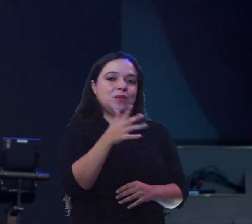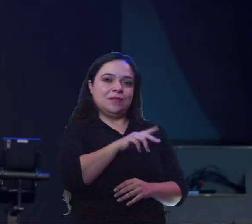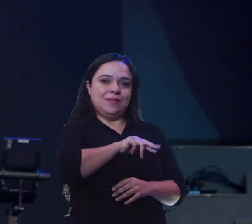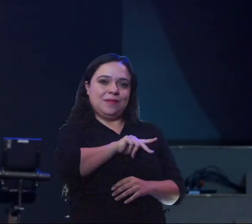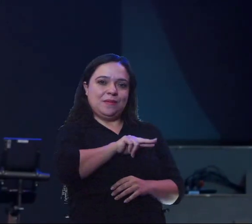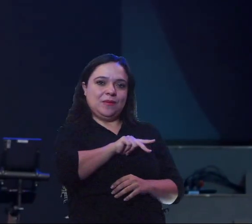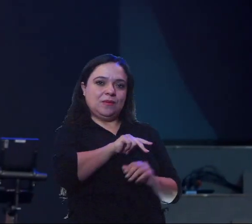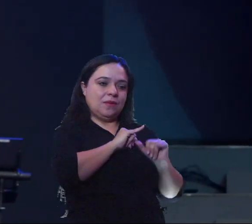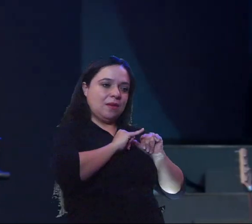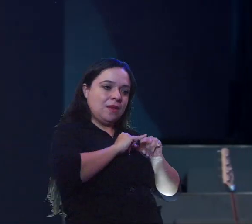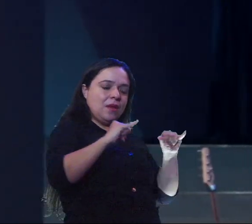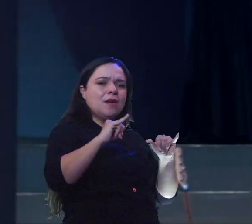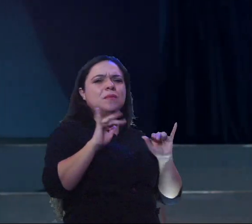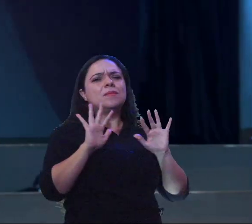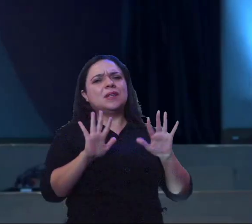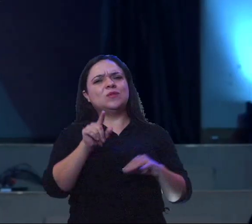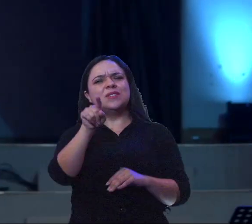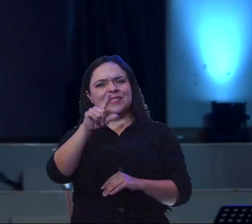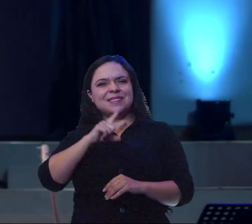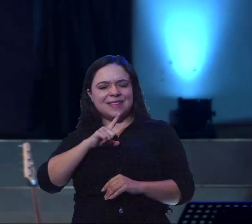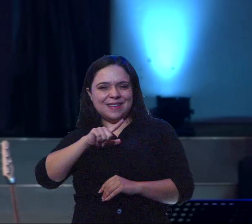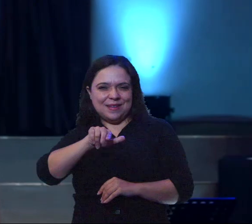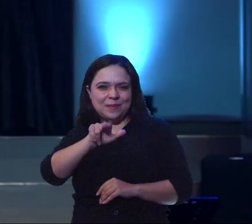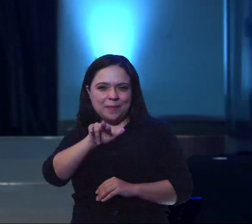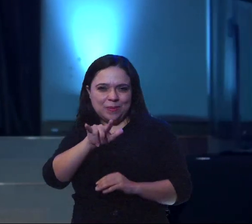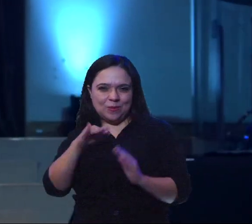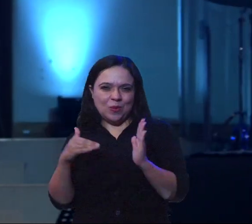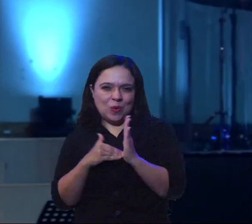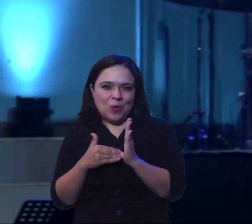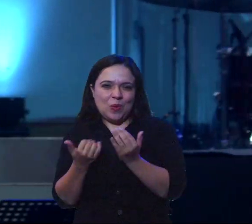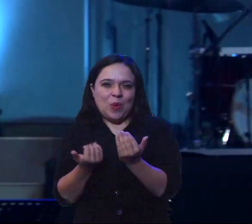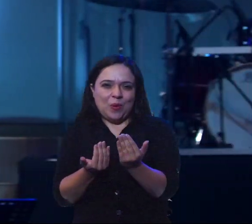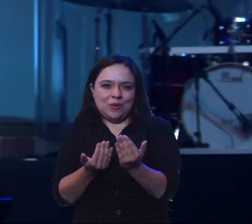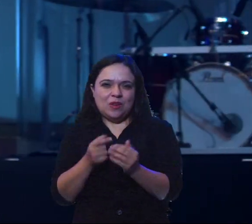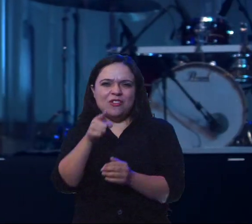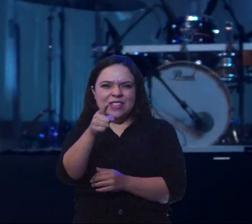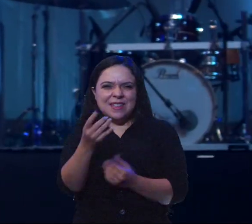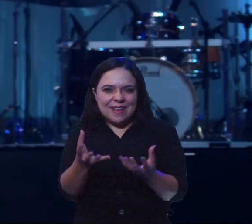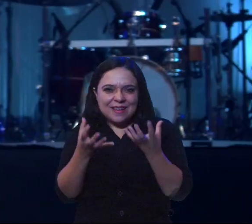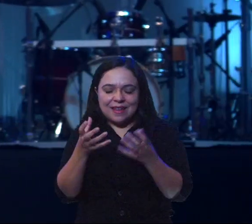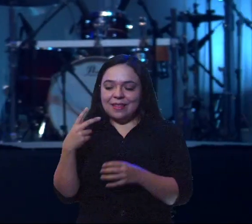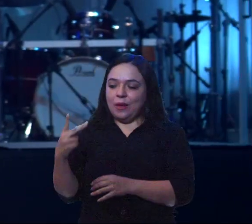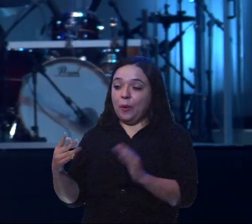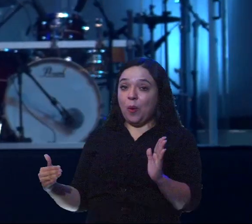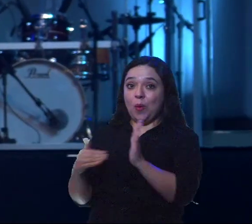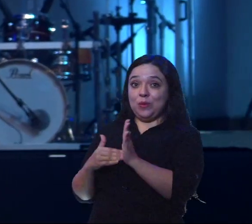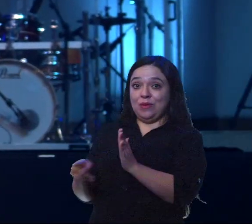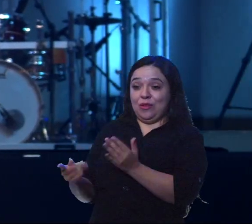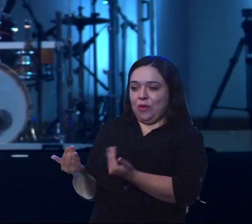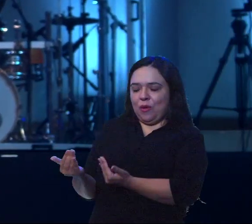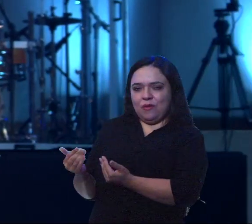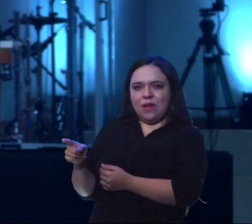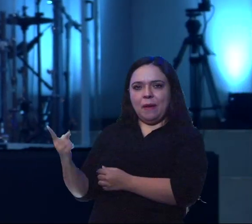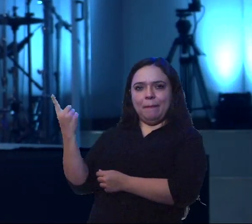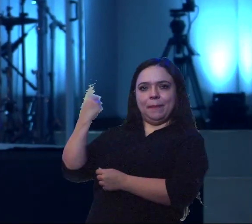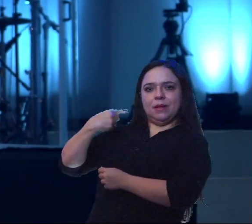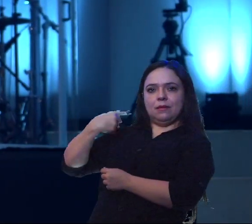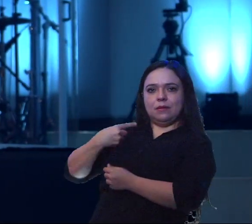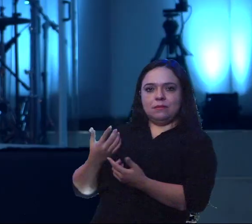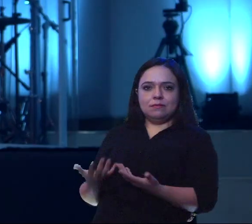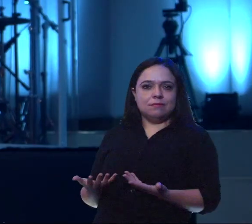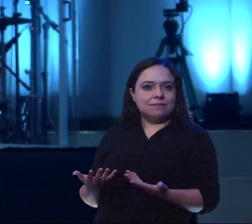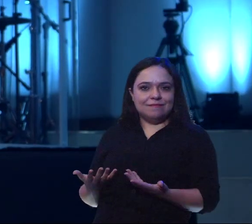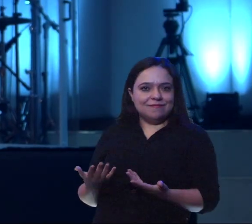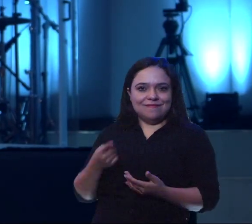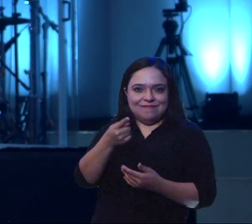irmãos. Agora, fala bem a verdade, você tem irmão mais novo do que você? Você gostaria que teu irmão dissesse para você que ele vai mandar em você?